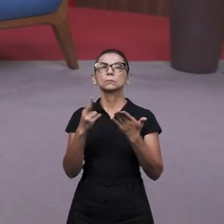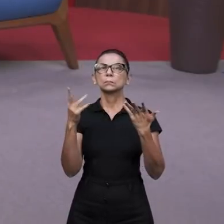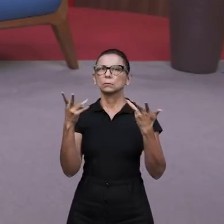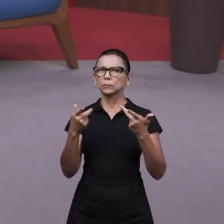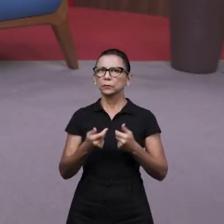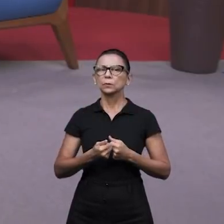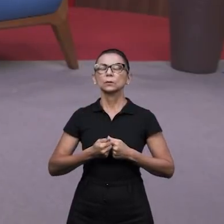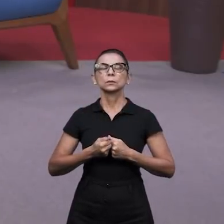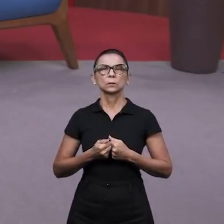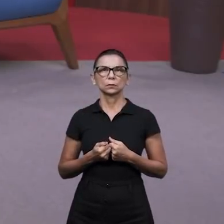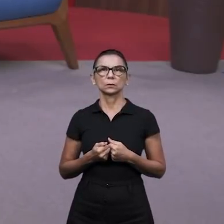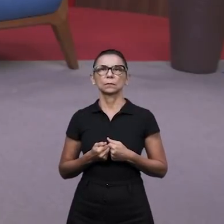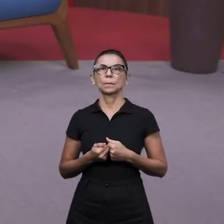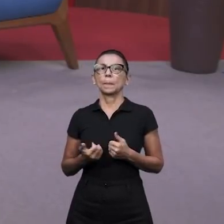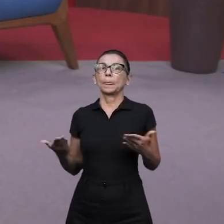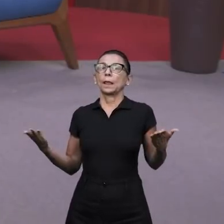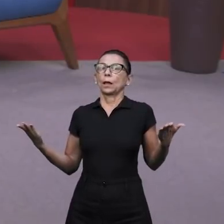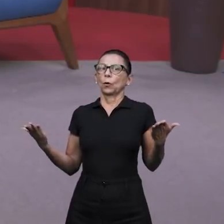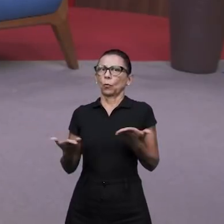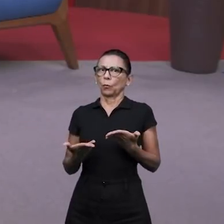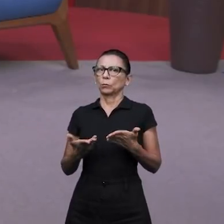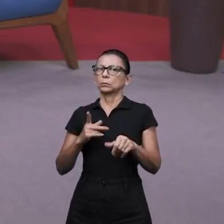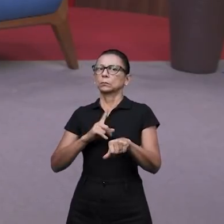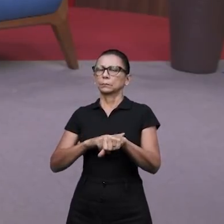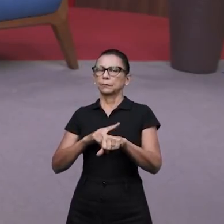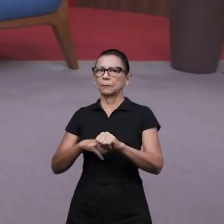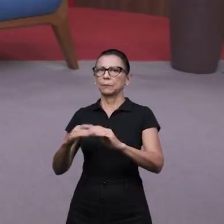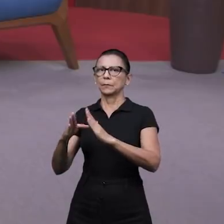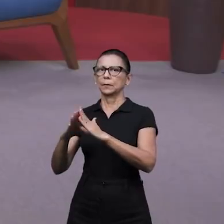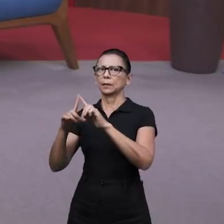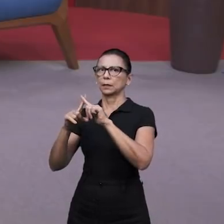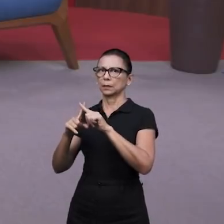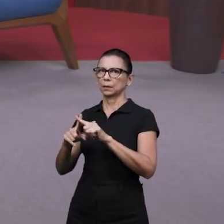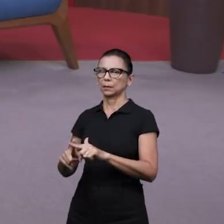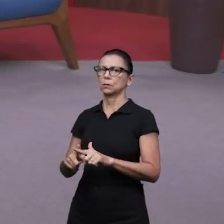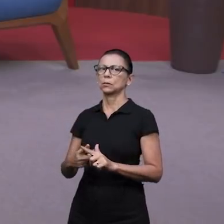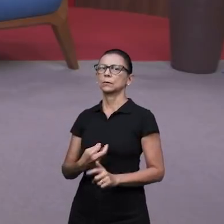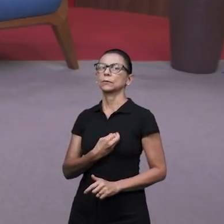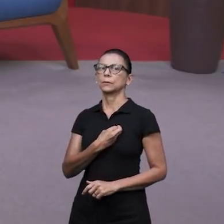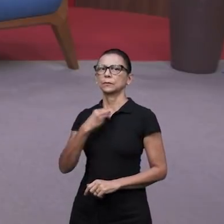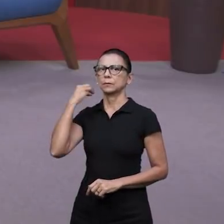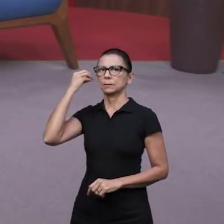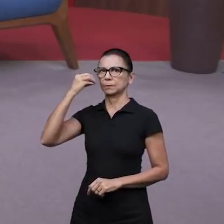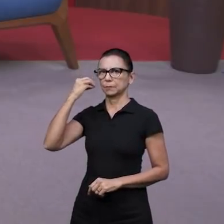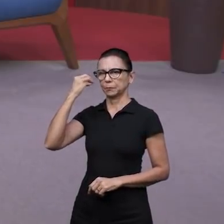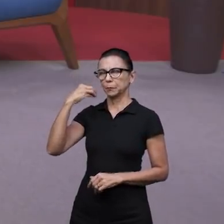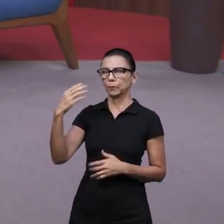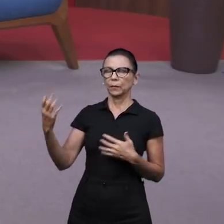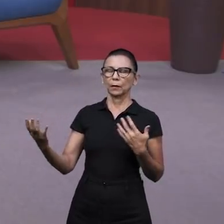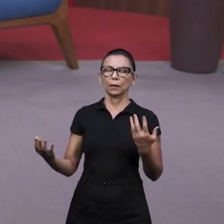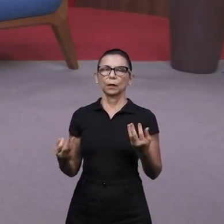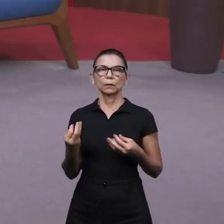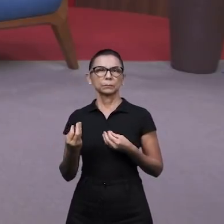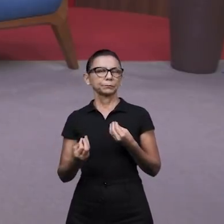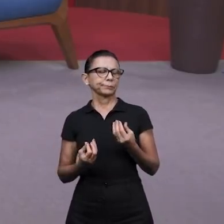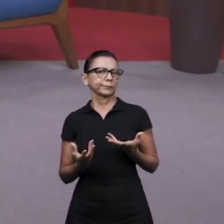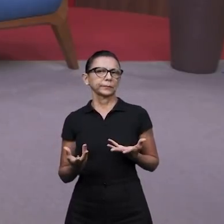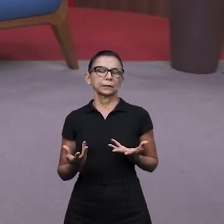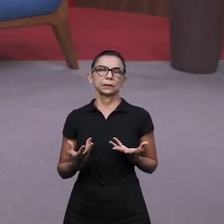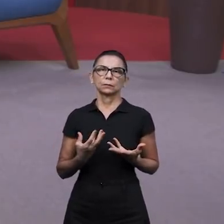vidas. A igreja vive essa experiência hoje. Então, essa